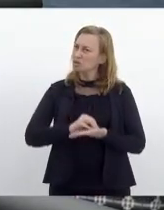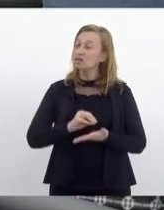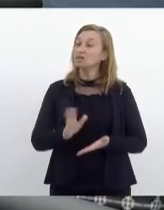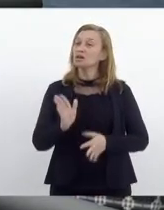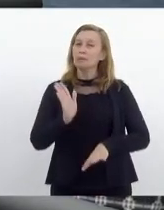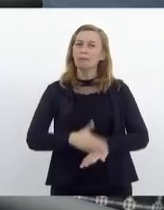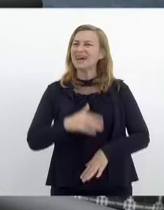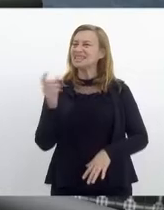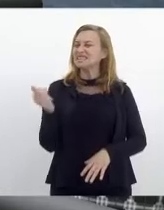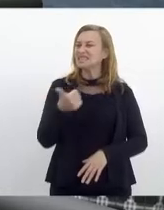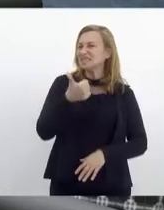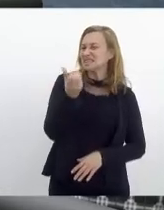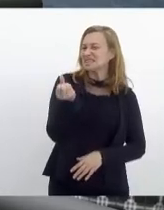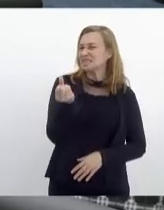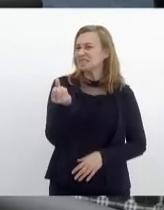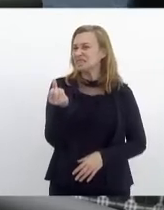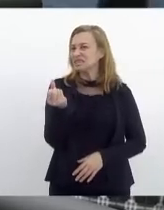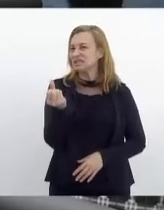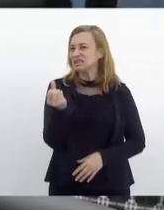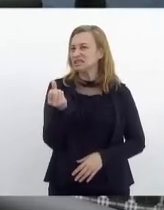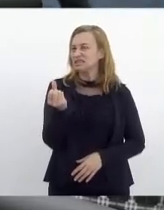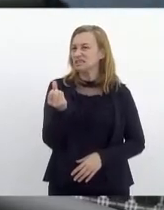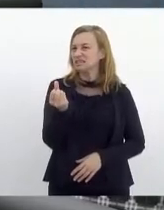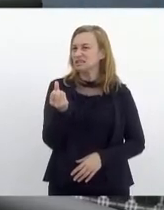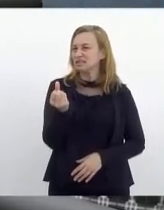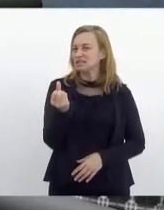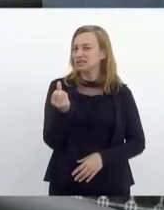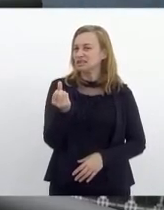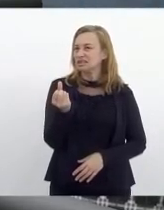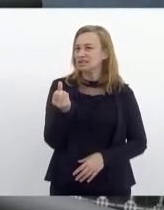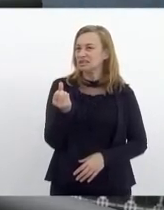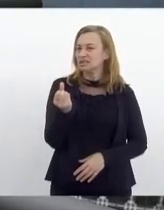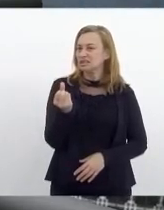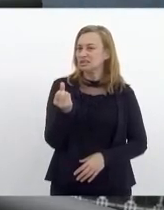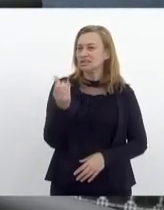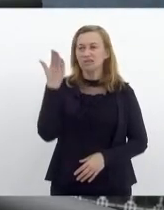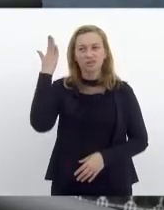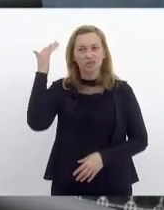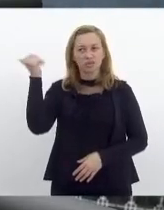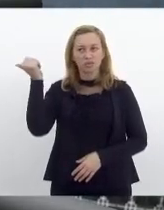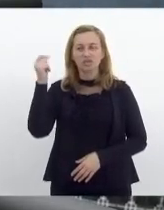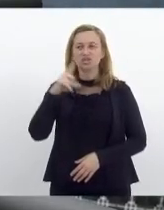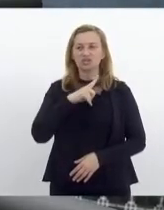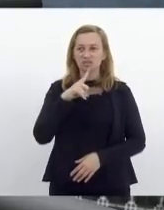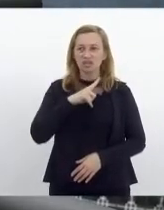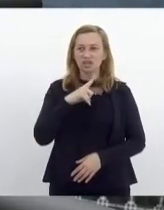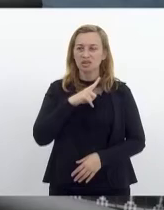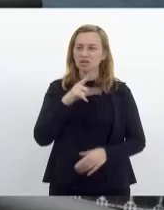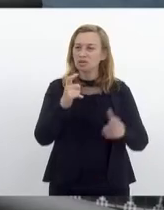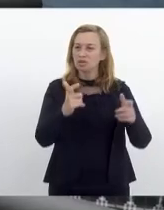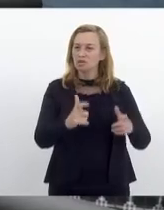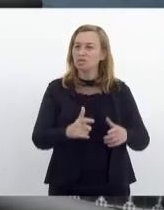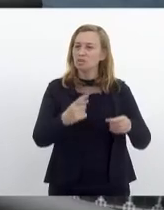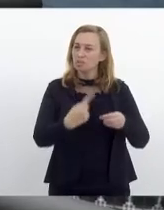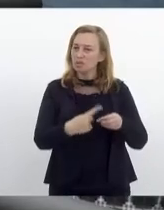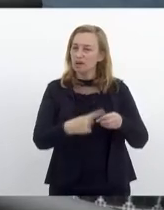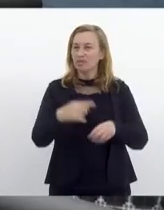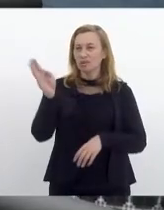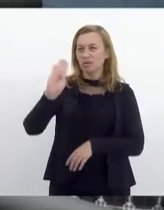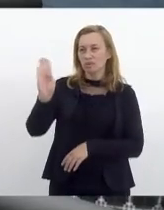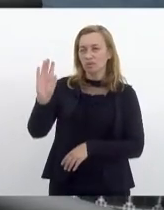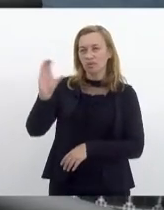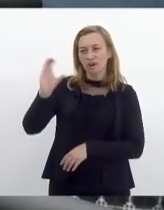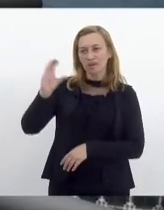de 16 personalidades já tiveram como residência o bairro de Copacabana. De qualquer maneira,